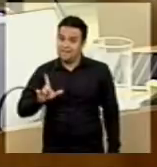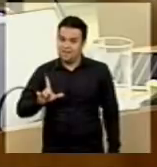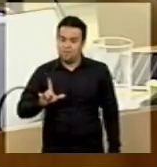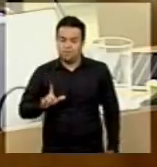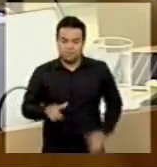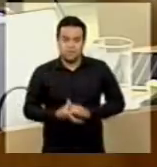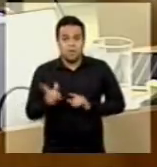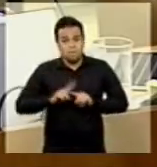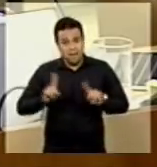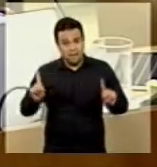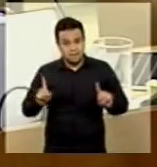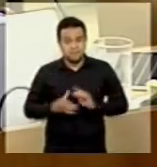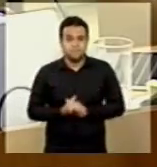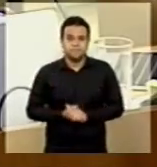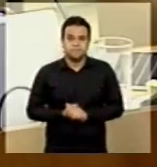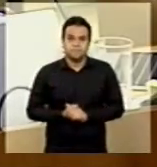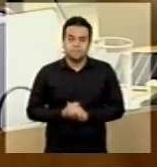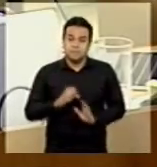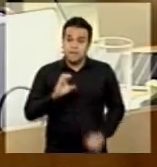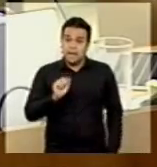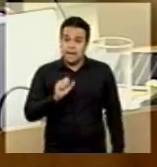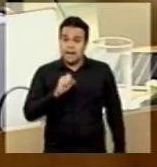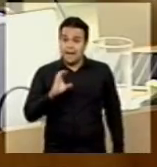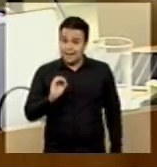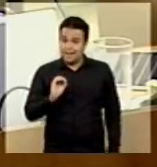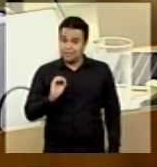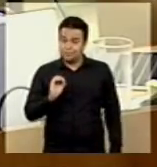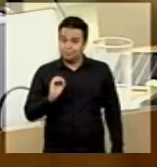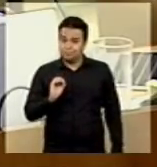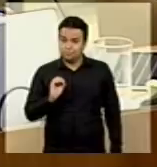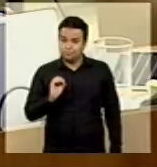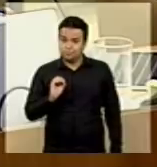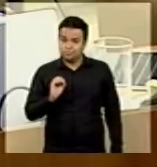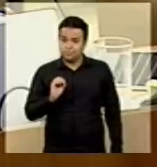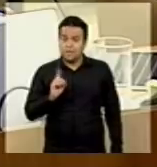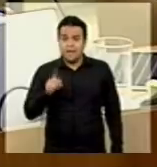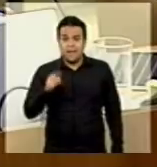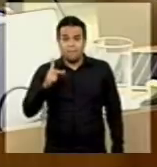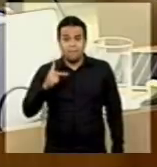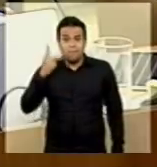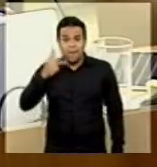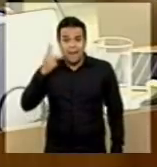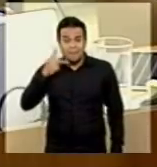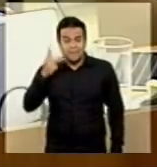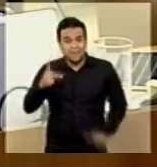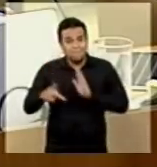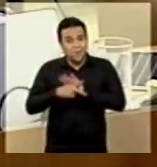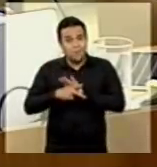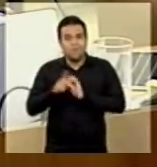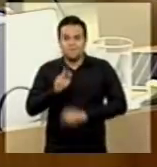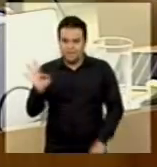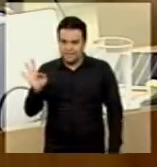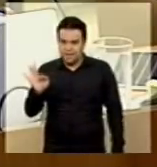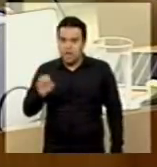Porém, o caso concreto é um caso que envolve parlamentar federal. Portanto, a restrição que eu